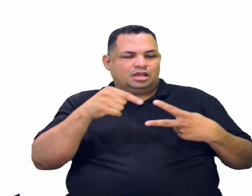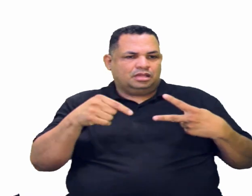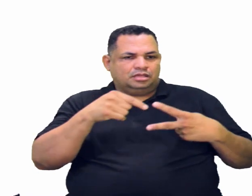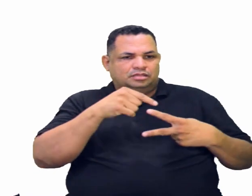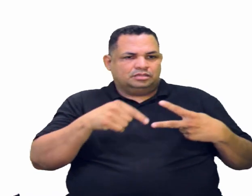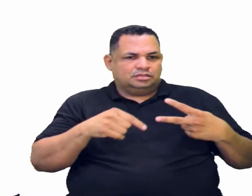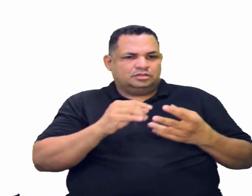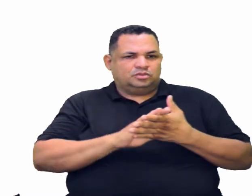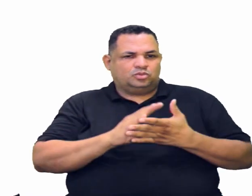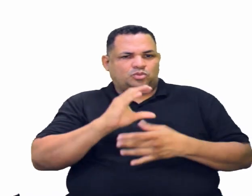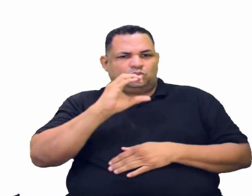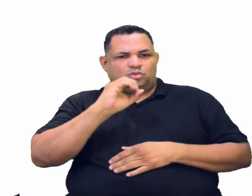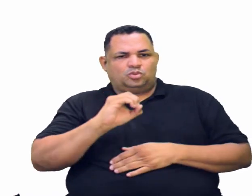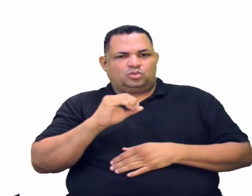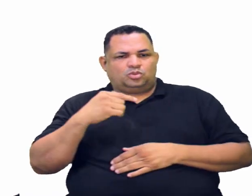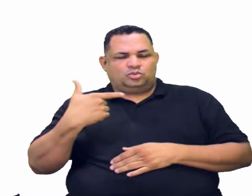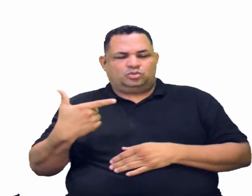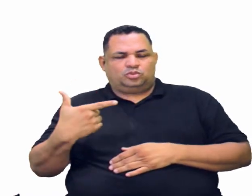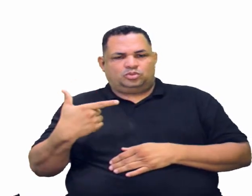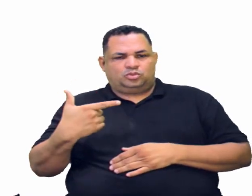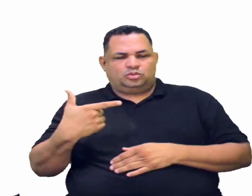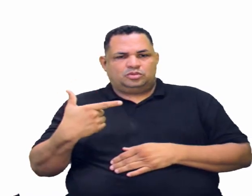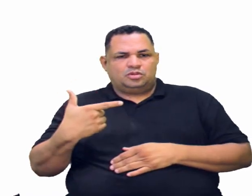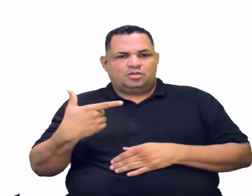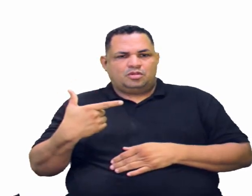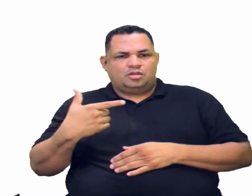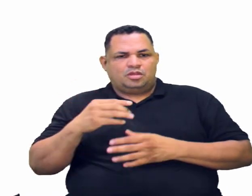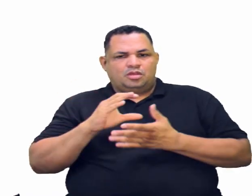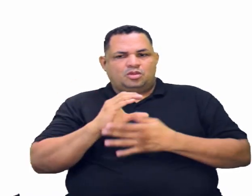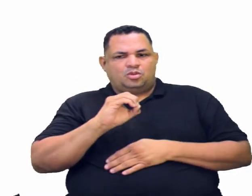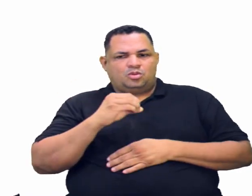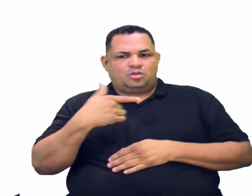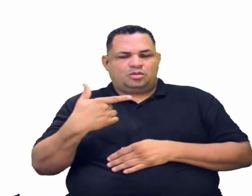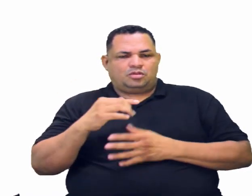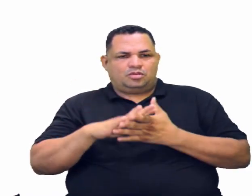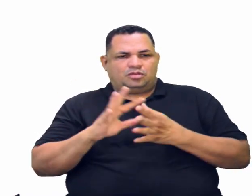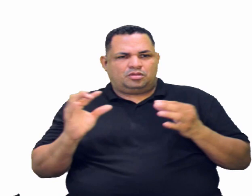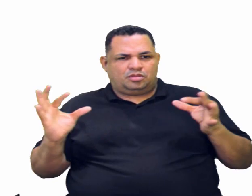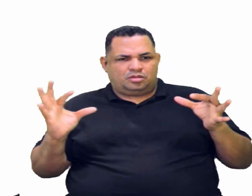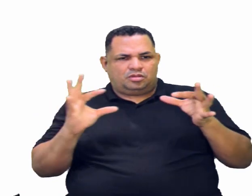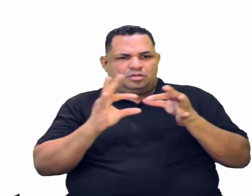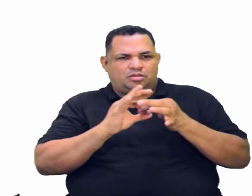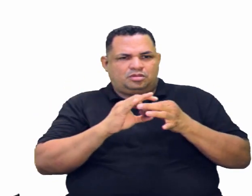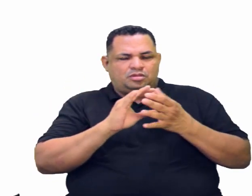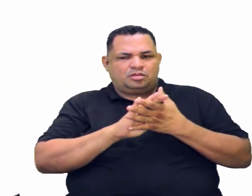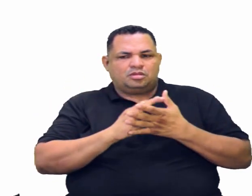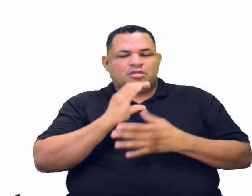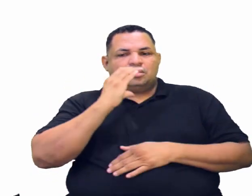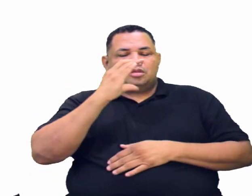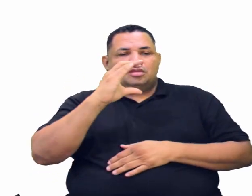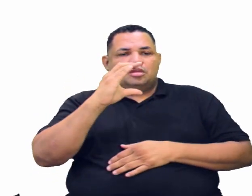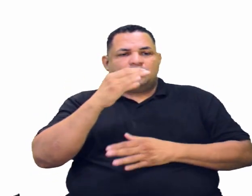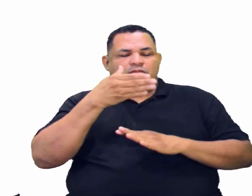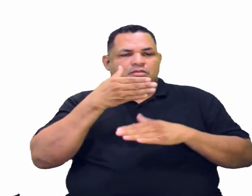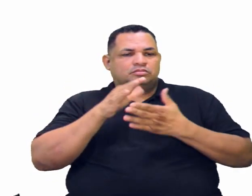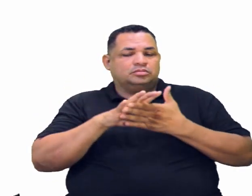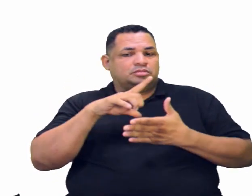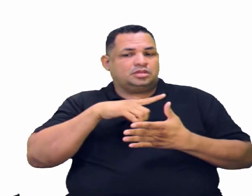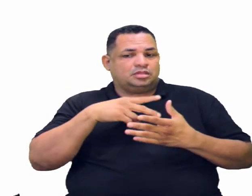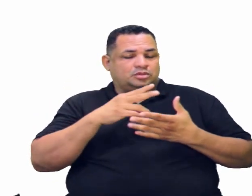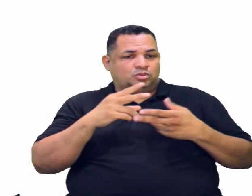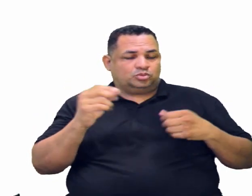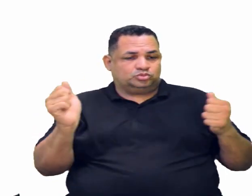o oxigênio junto com o hidrogênio, ou seja, a hidroxila, vai ligar-se a um dos carbonos participante da